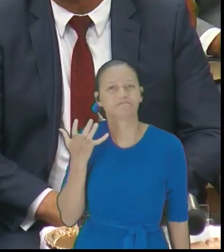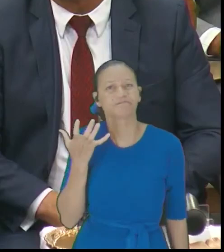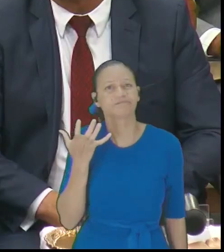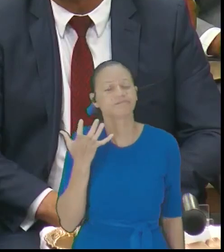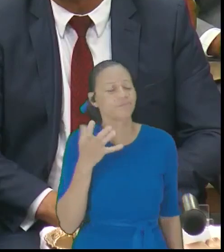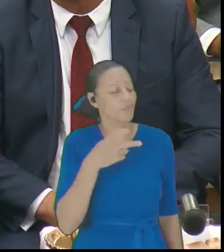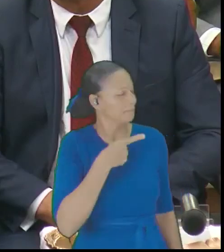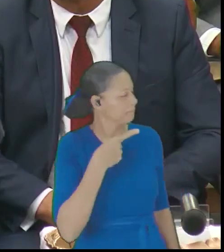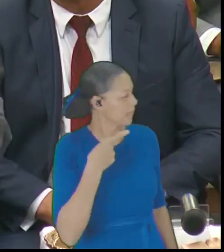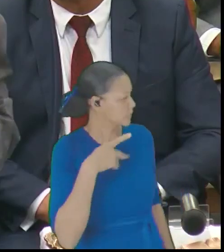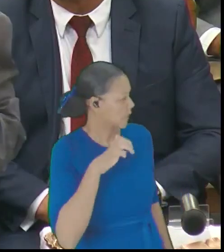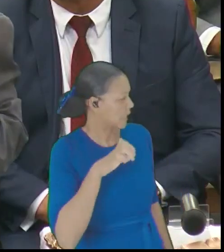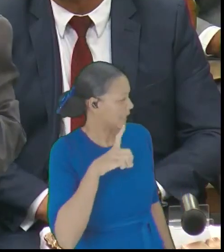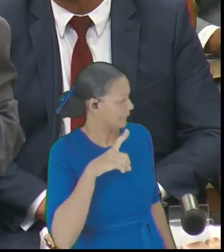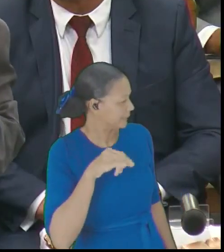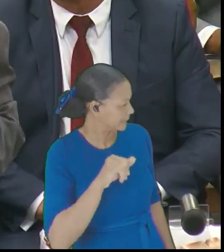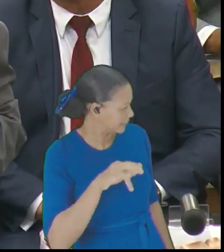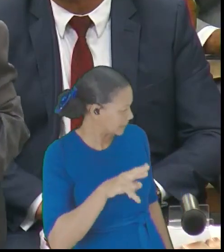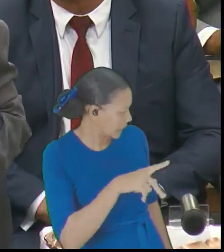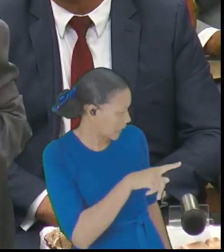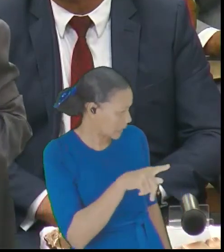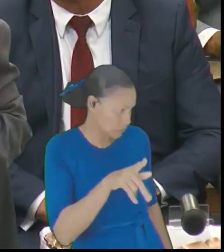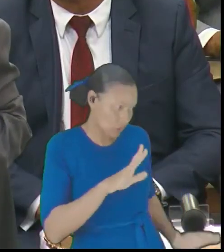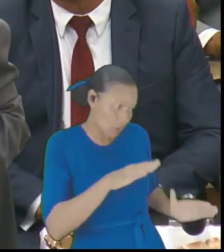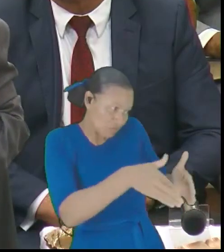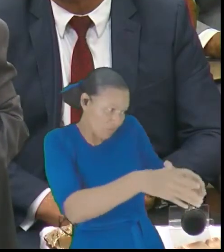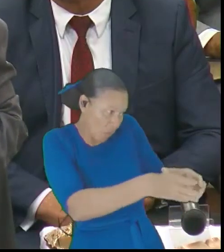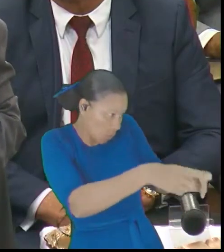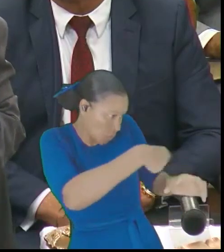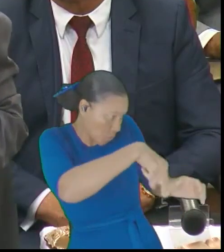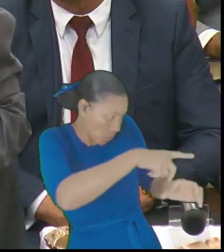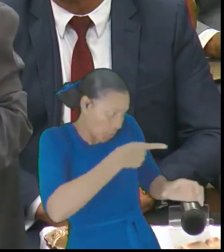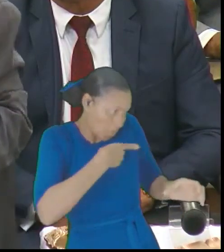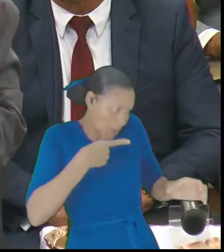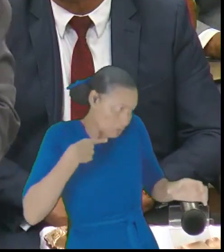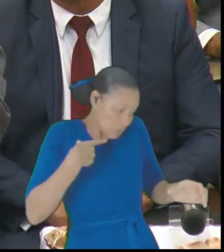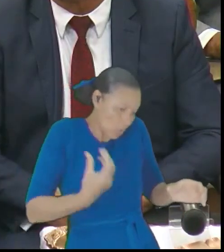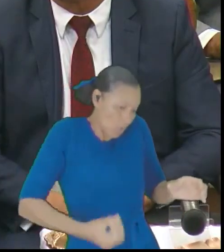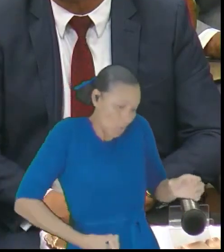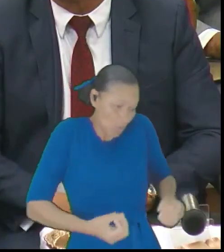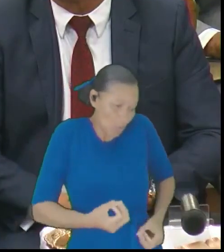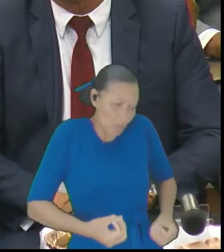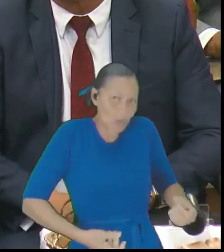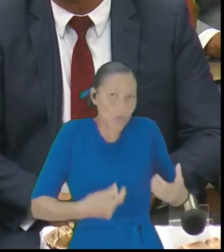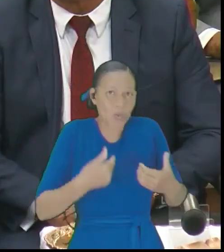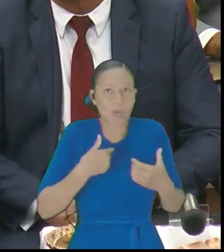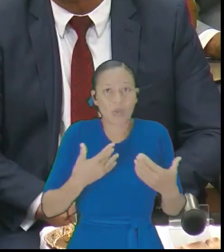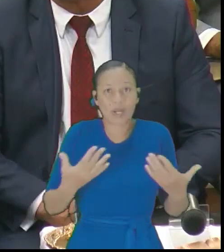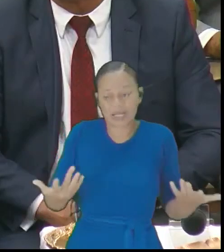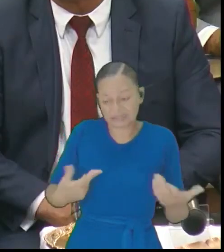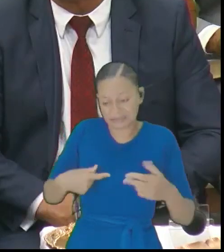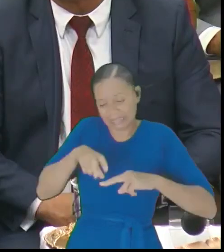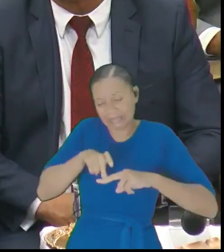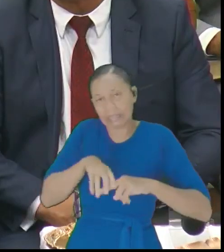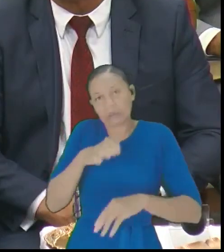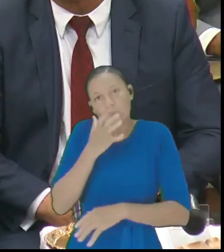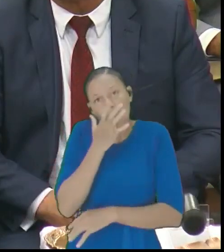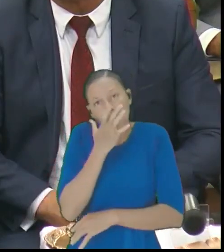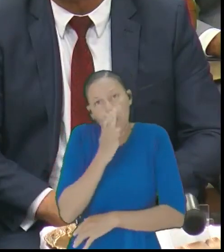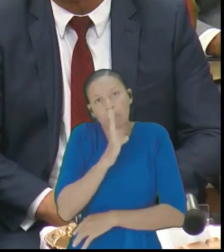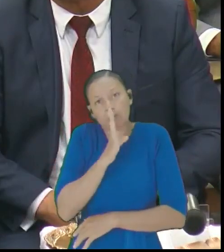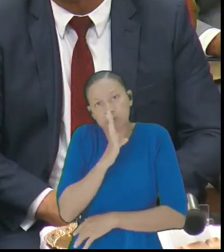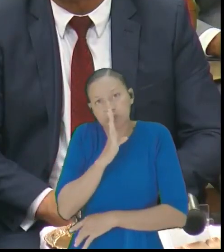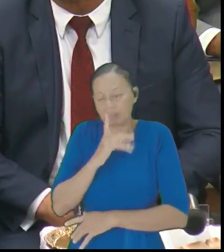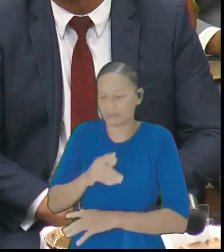Ô pastor Edir, mas isso aí então é para os pastores aqui, para os obreiros, porque eu sou membro de banco é